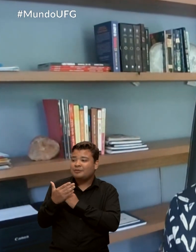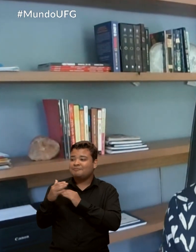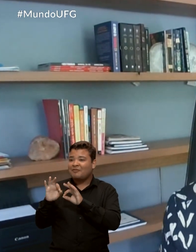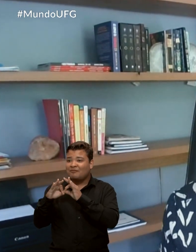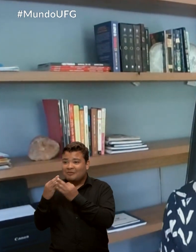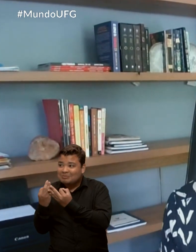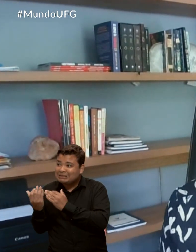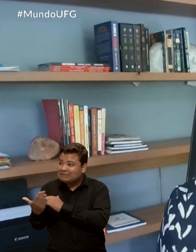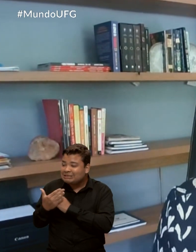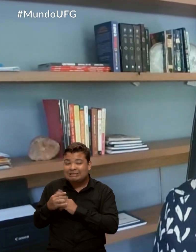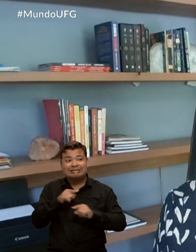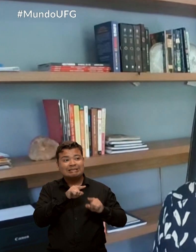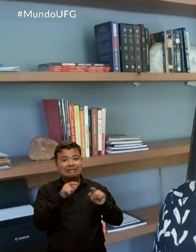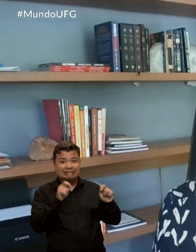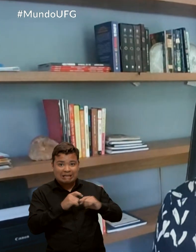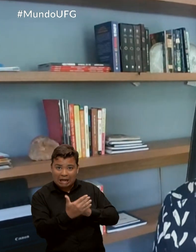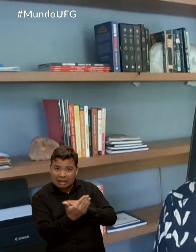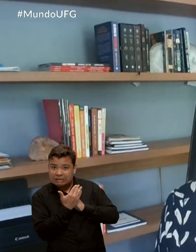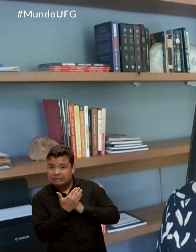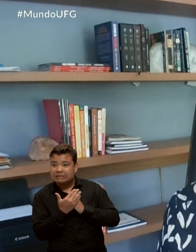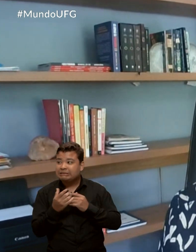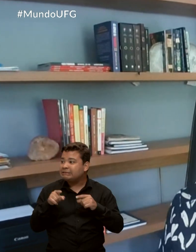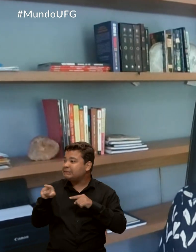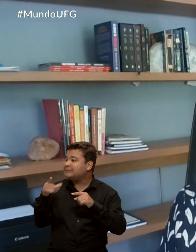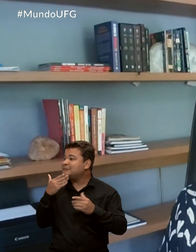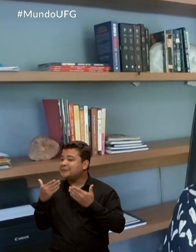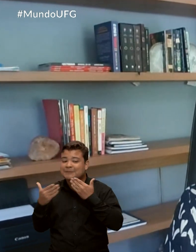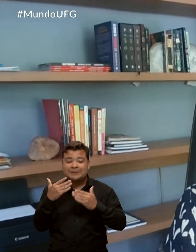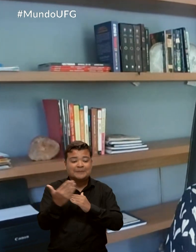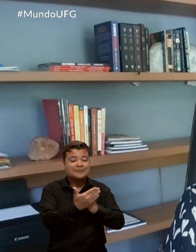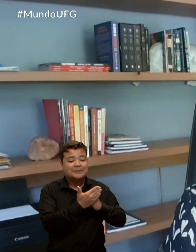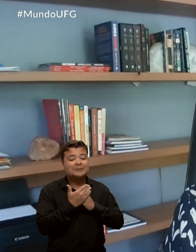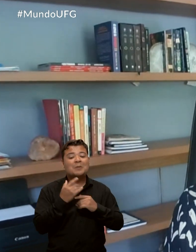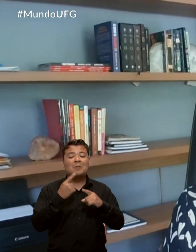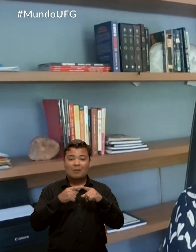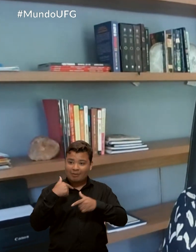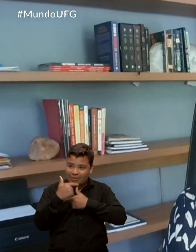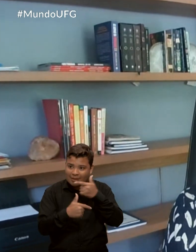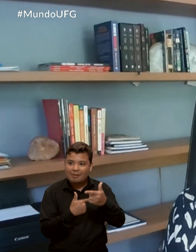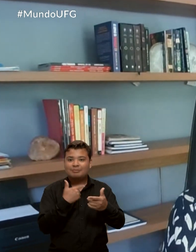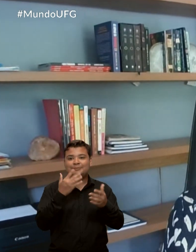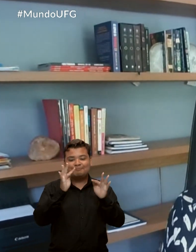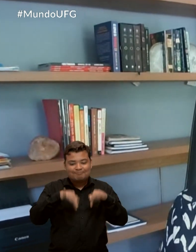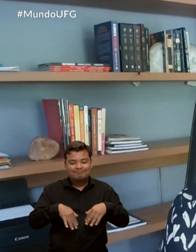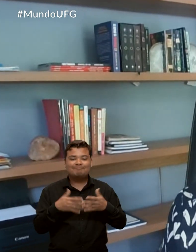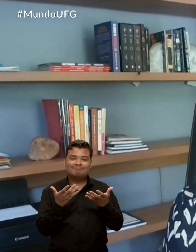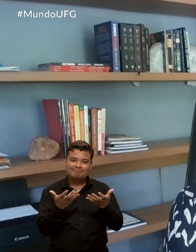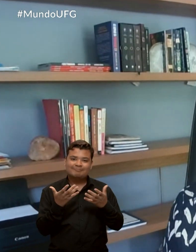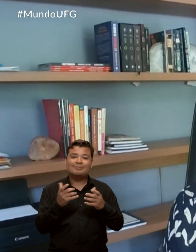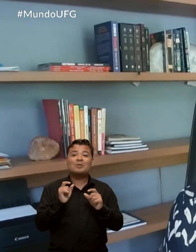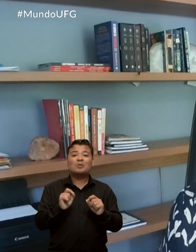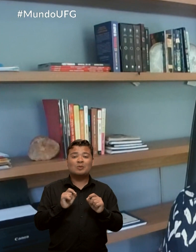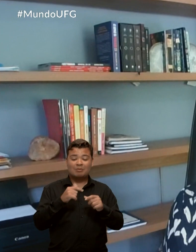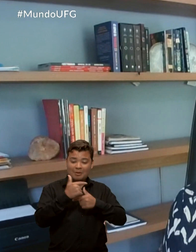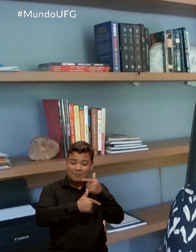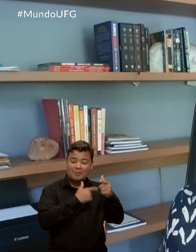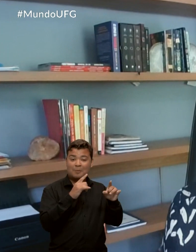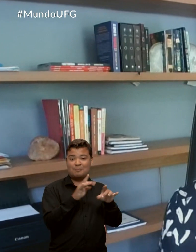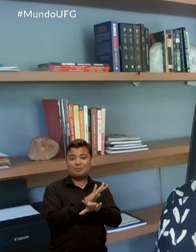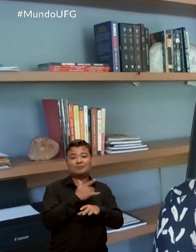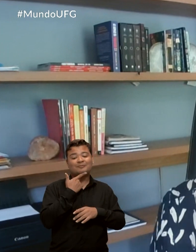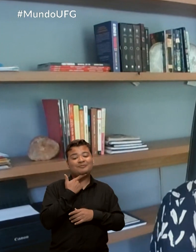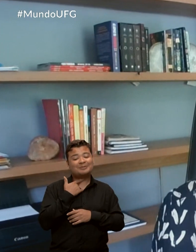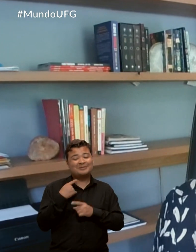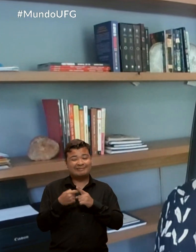ajuda, quem pudesse colaborar para poder terminar esse trabalho, que eu queria muito vê-lo pronto, antes de